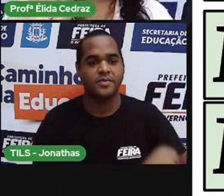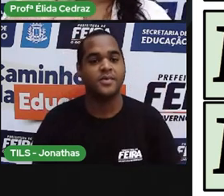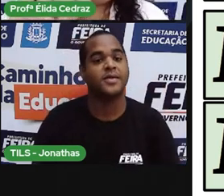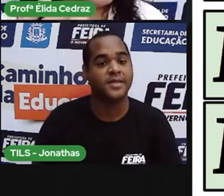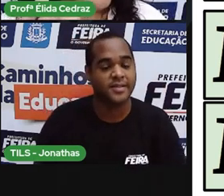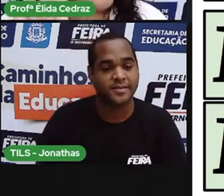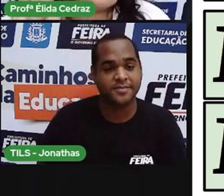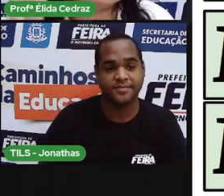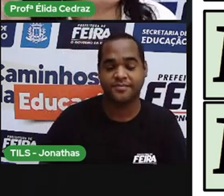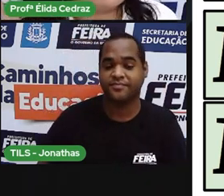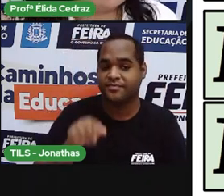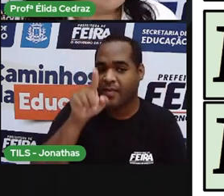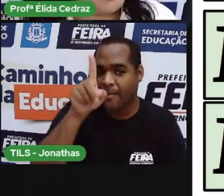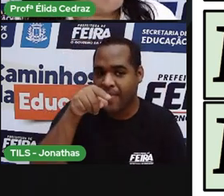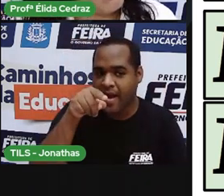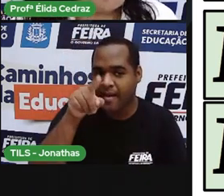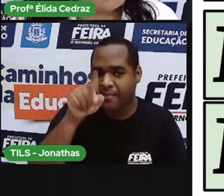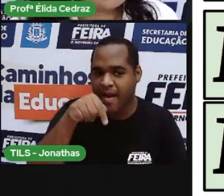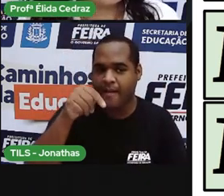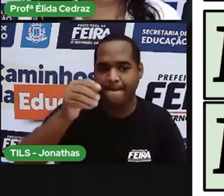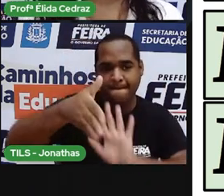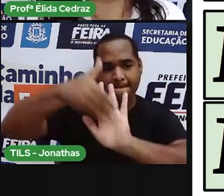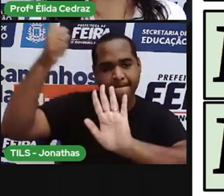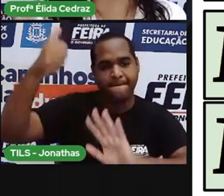Aí a gente vai tirar o acento, tá bom?